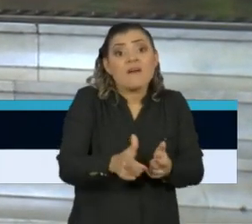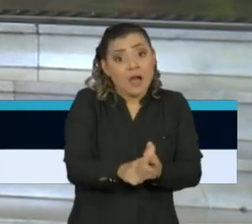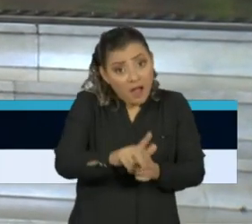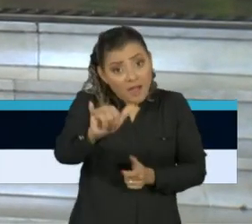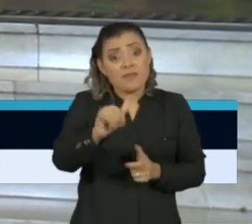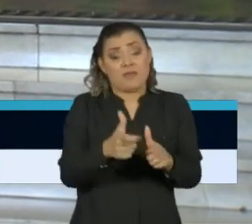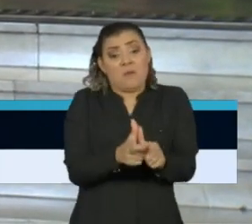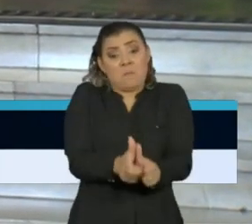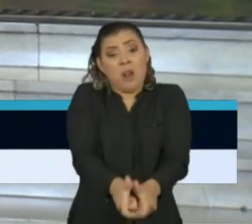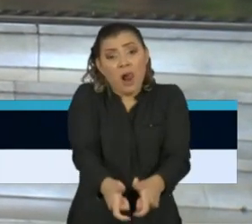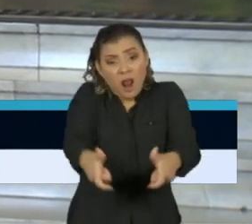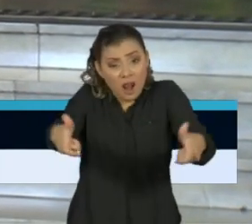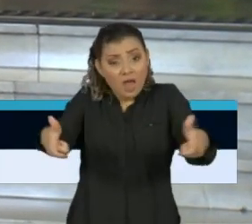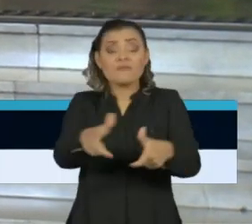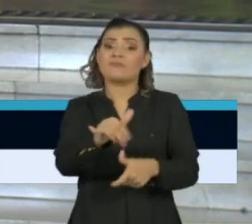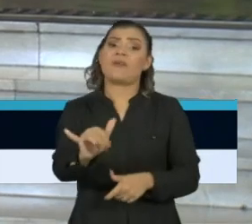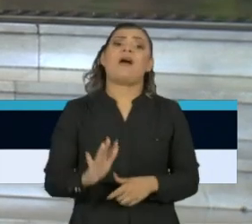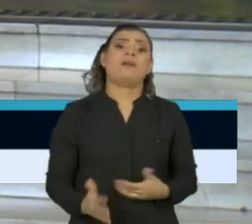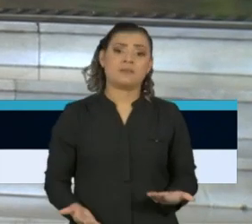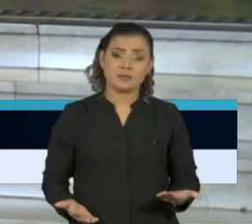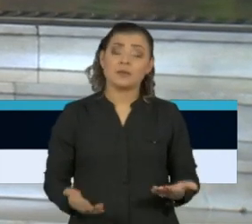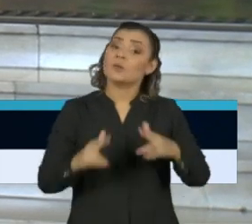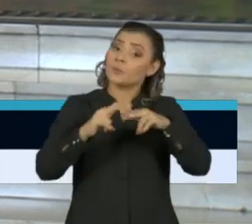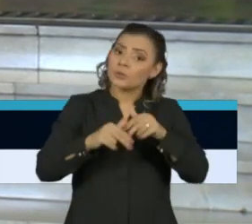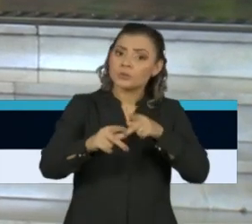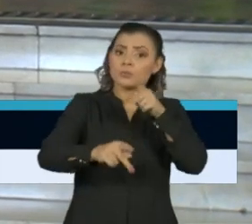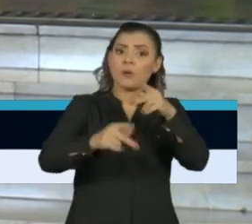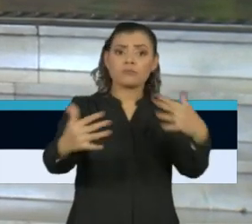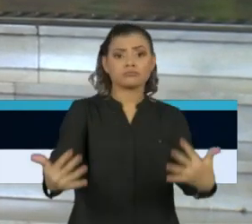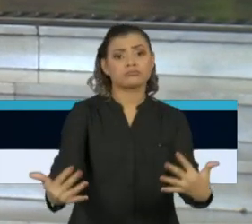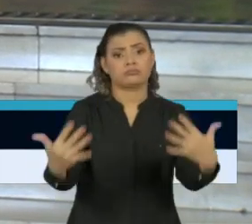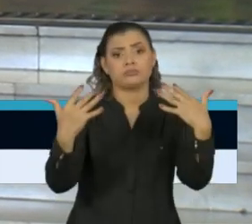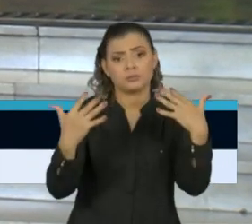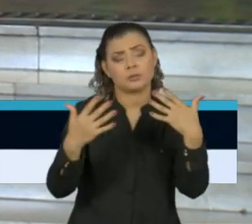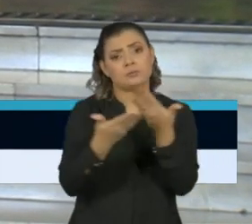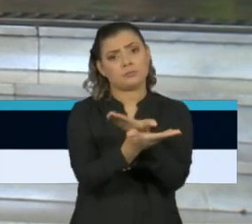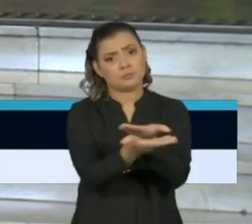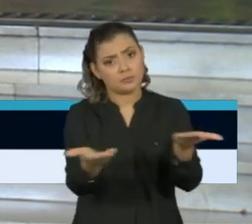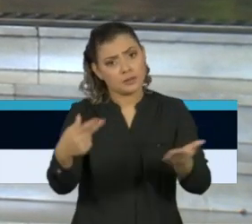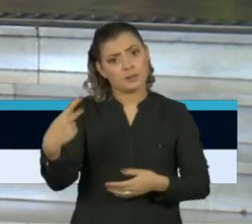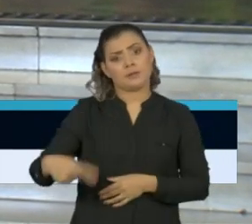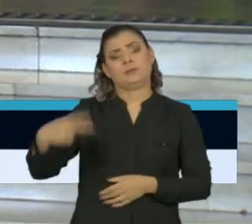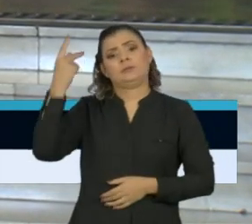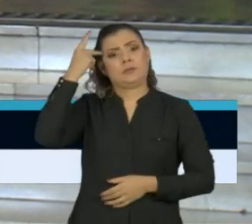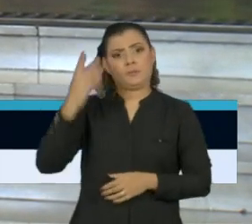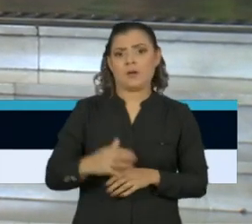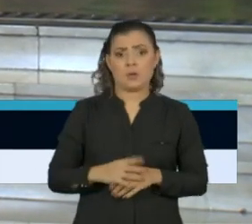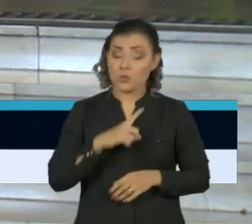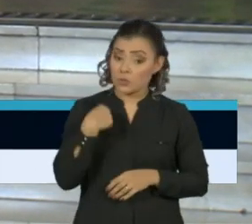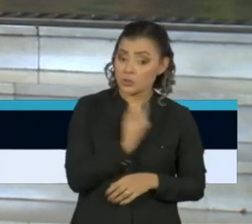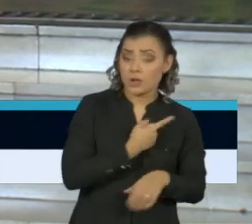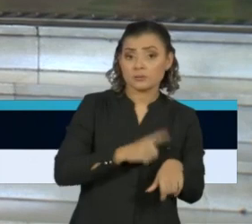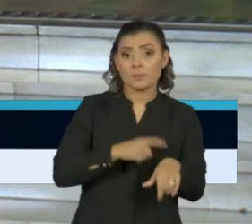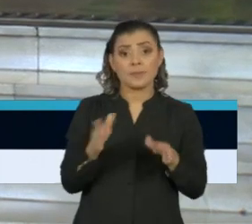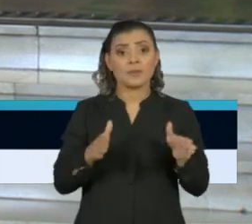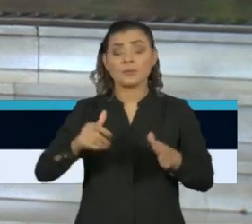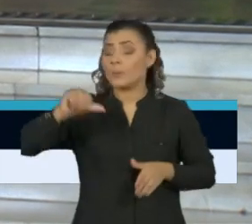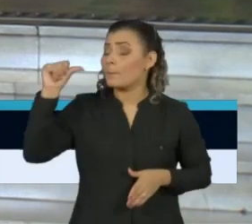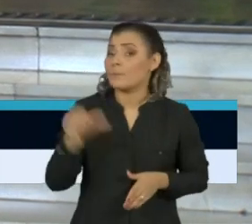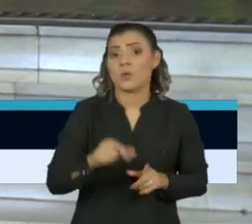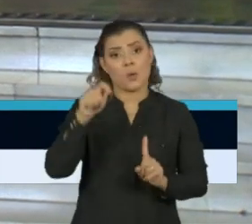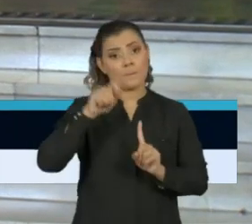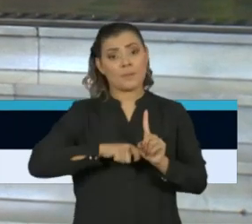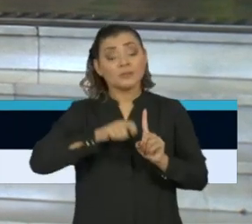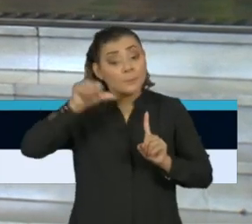sinceros e claros para a opinião pública de São Paulo. Nós estamos vivendo o pior mês, o